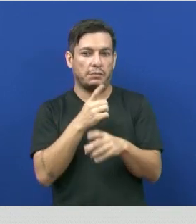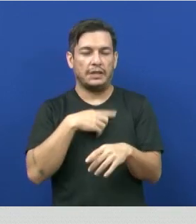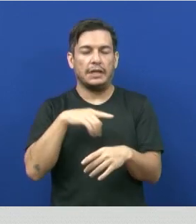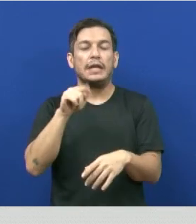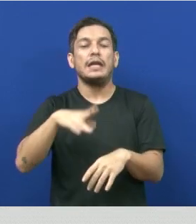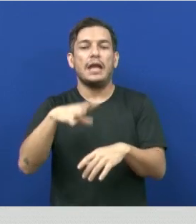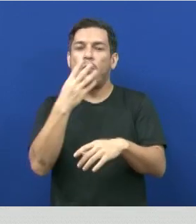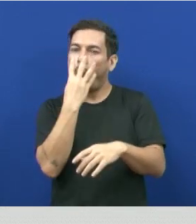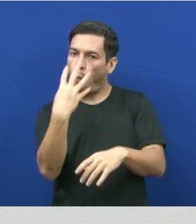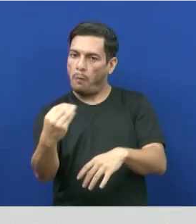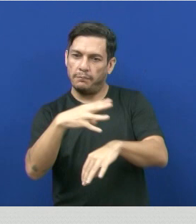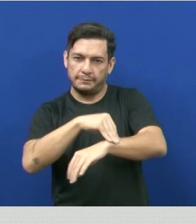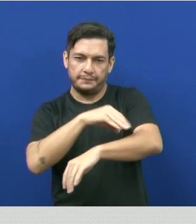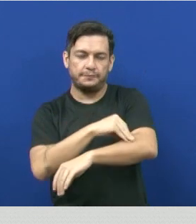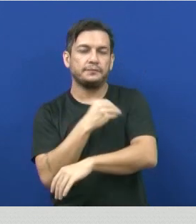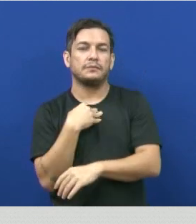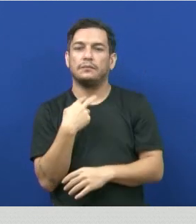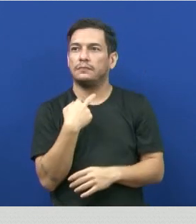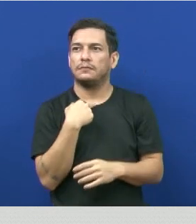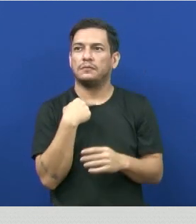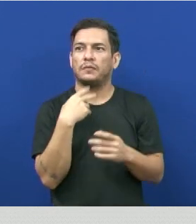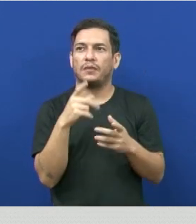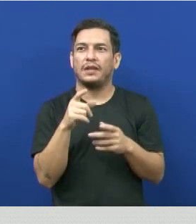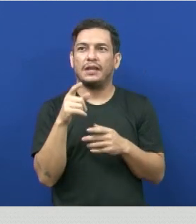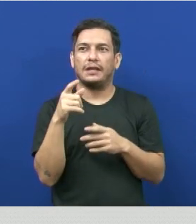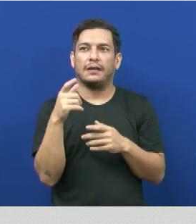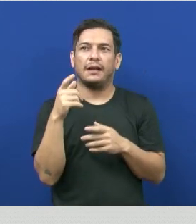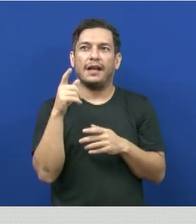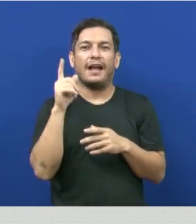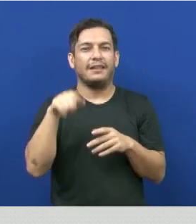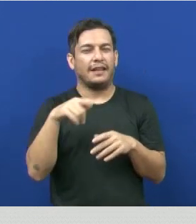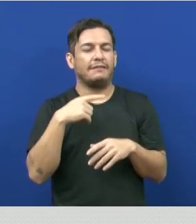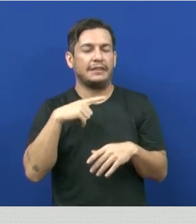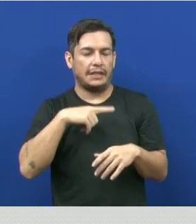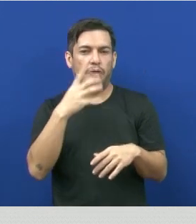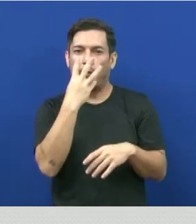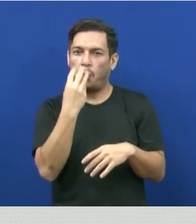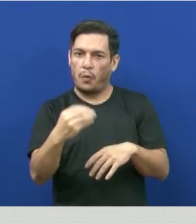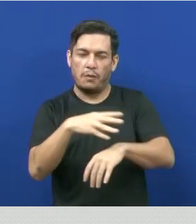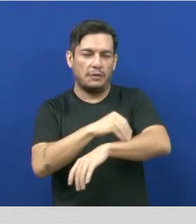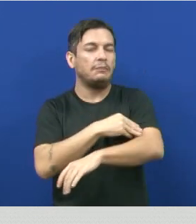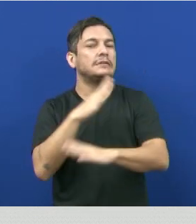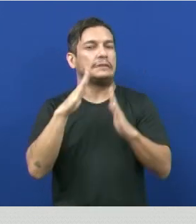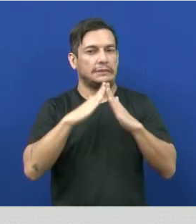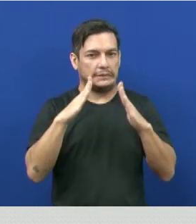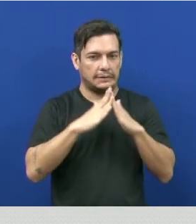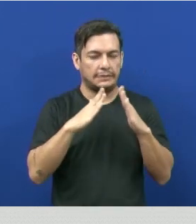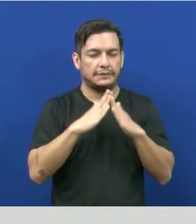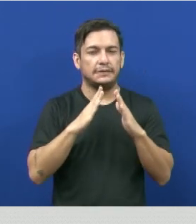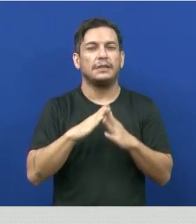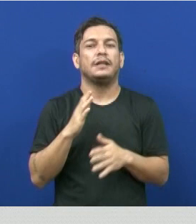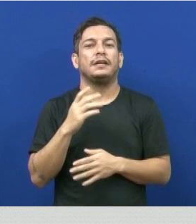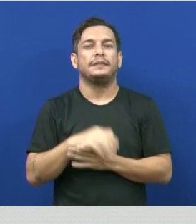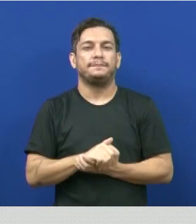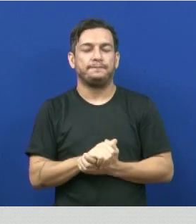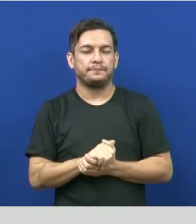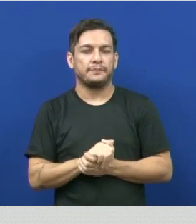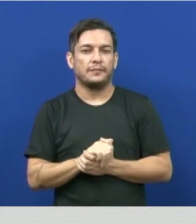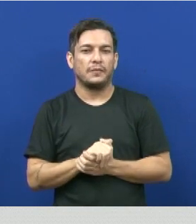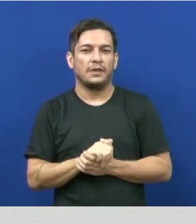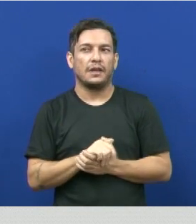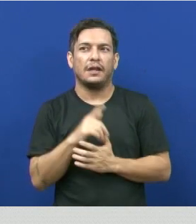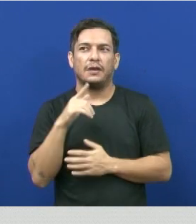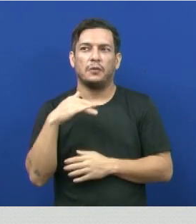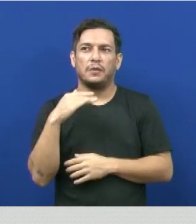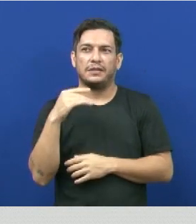descobrir quem é o lobisomem não pode alarido então tava tendo lobisomem lá em casa quando a gente em